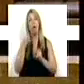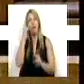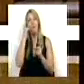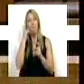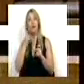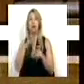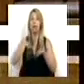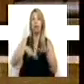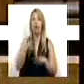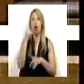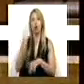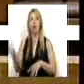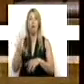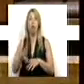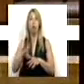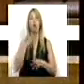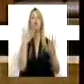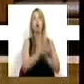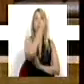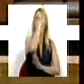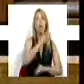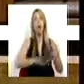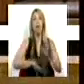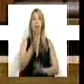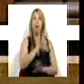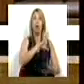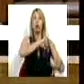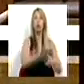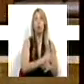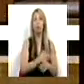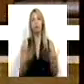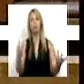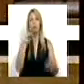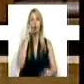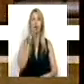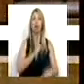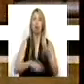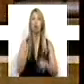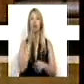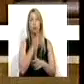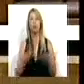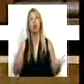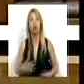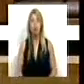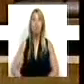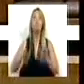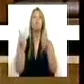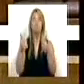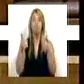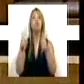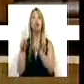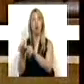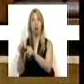no governo. Servem, senhoras e senhores deputados, nitidamente melhor os portugueses quando estão na